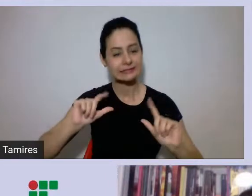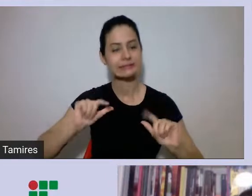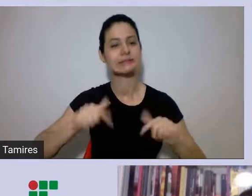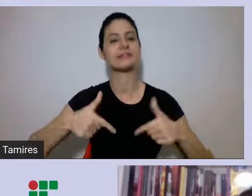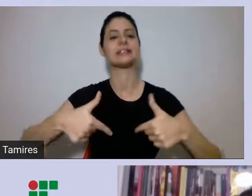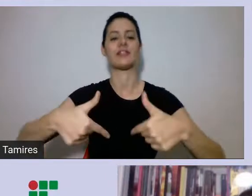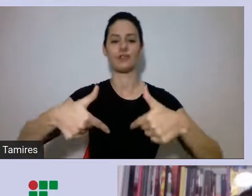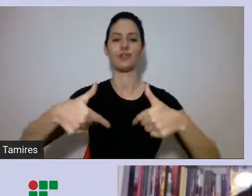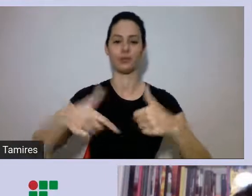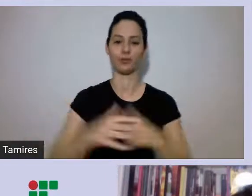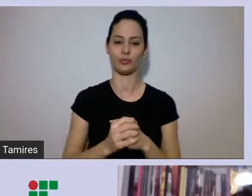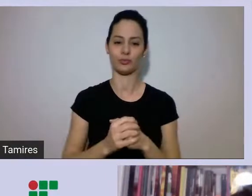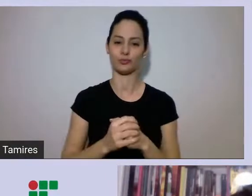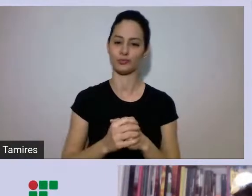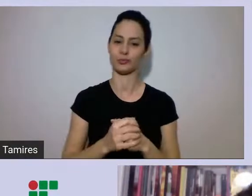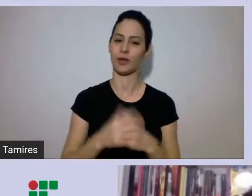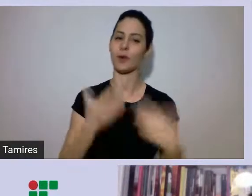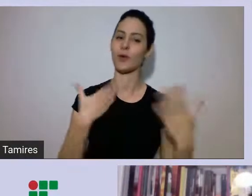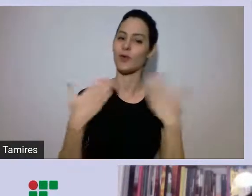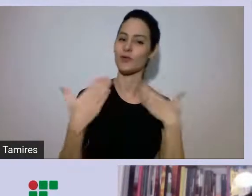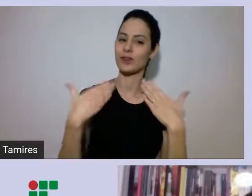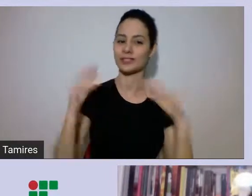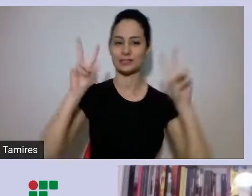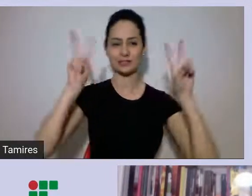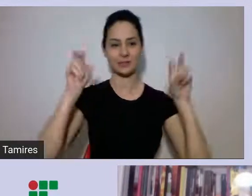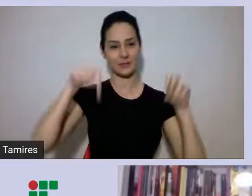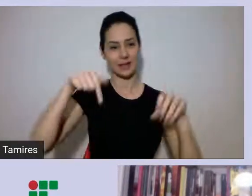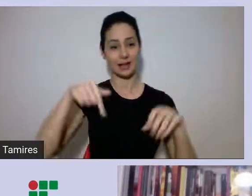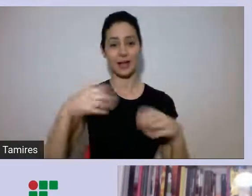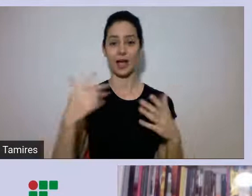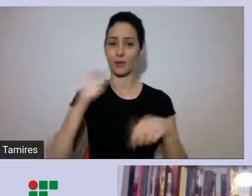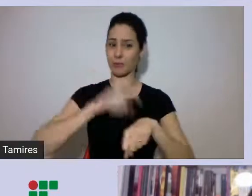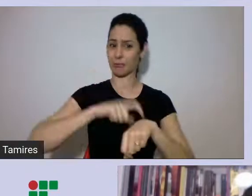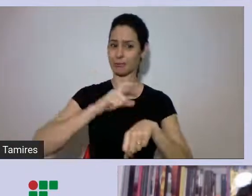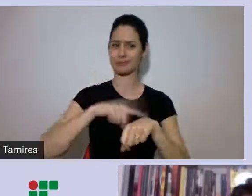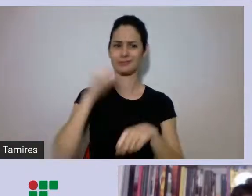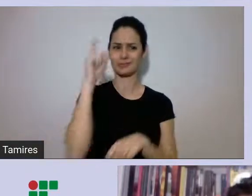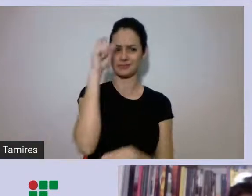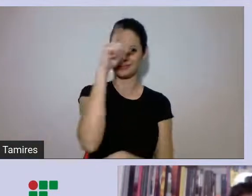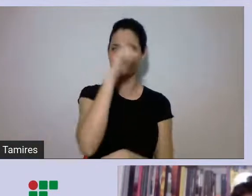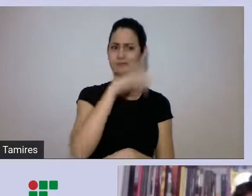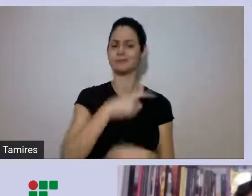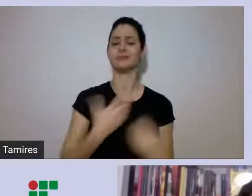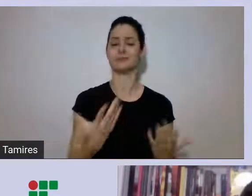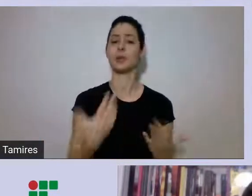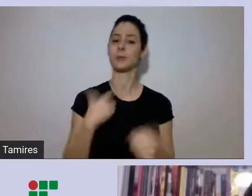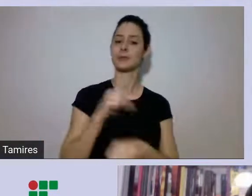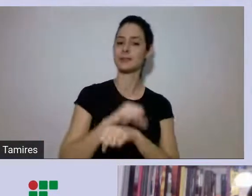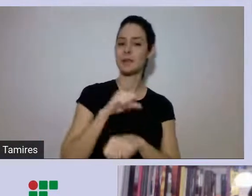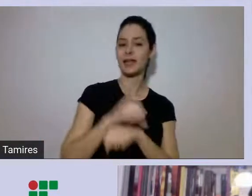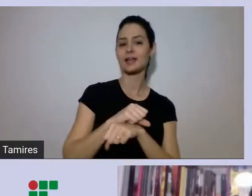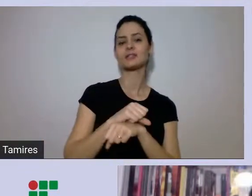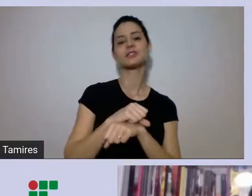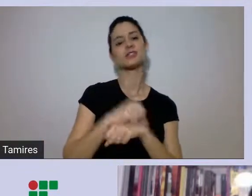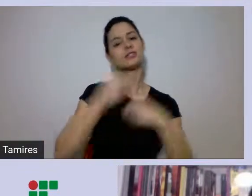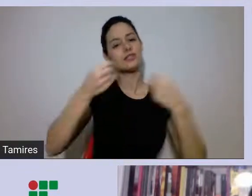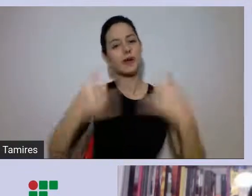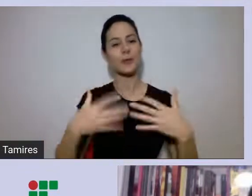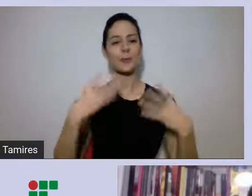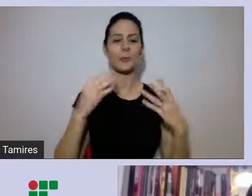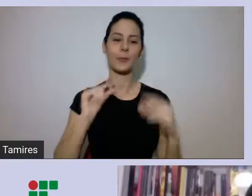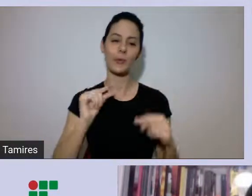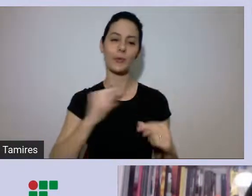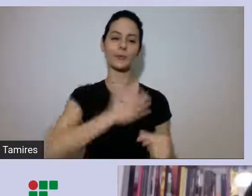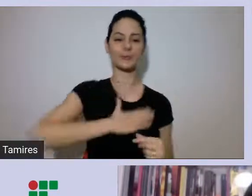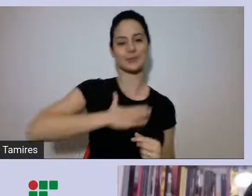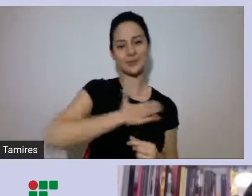desfazer uma conversa sobre essa num momento tão sombrio. Então, espero trazer um pouquinho, pelo menos, de diversão,